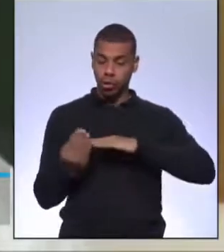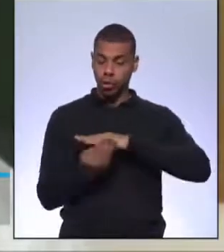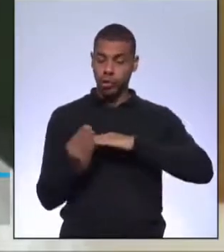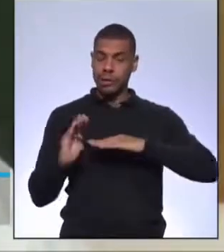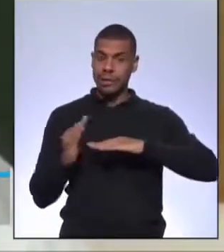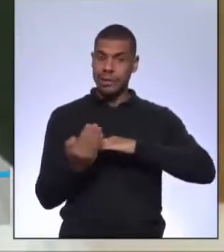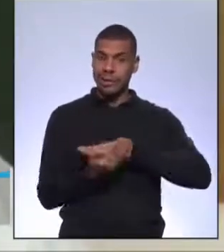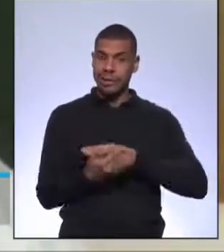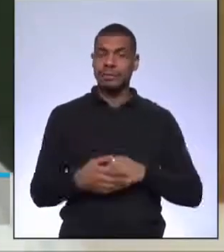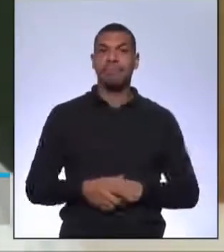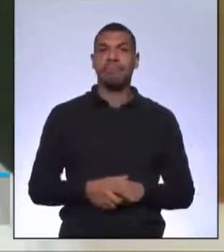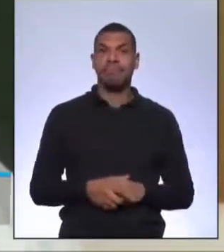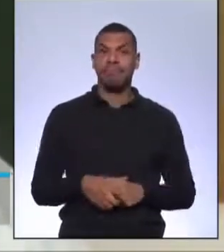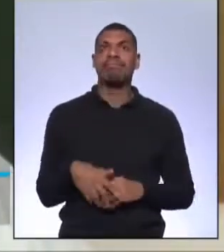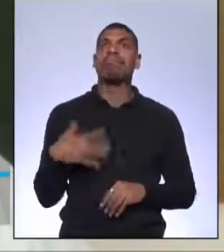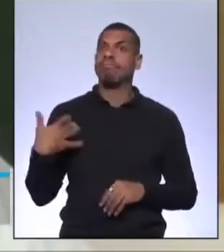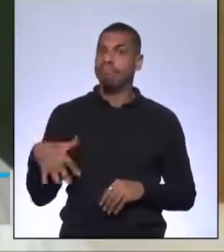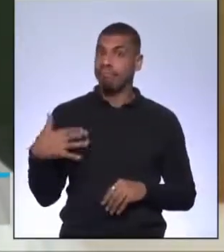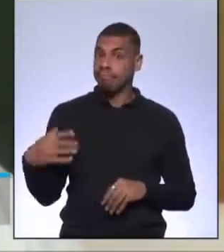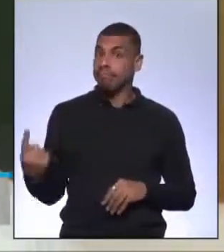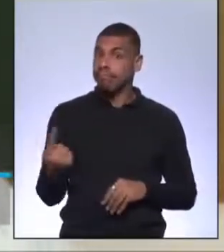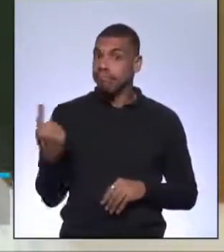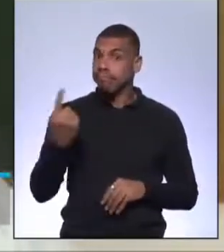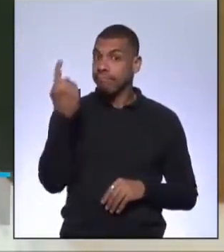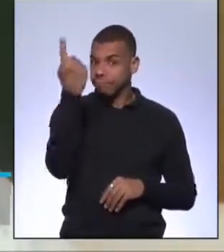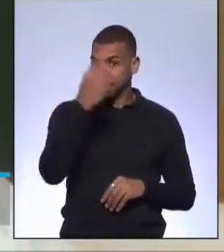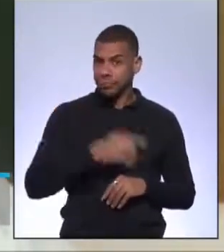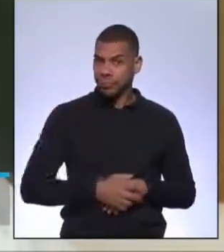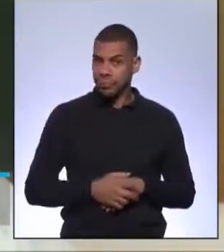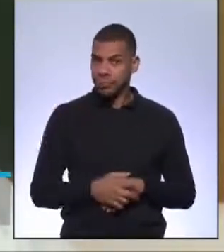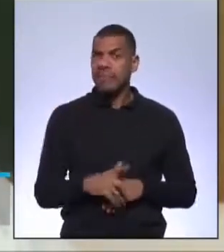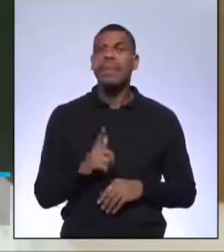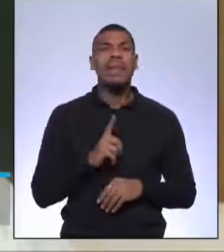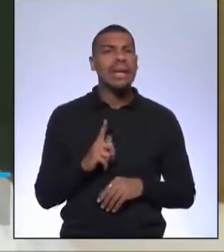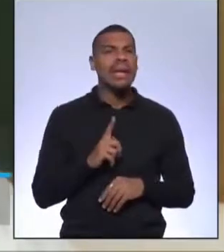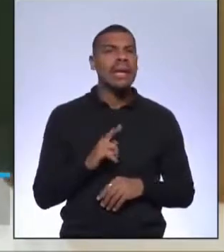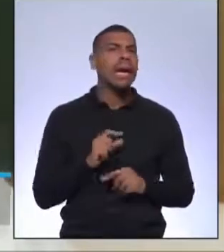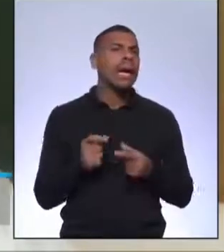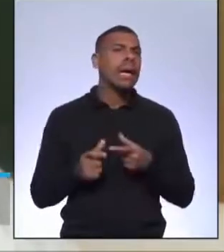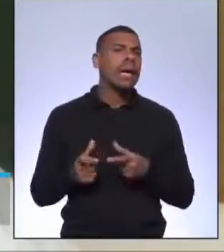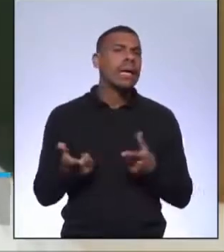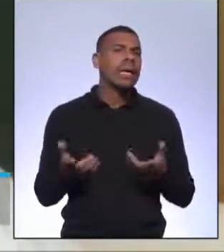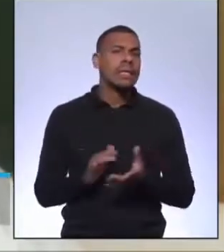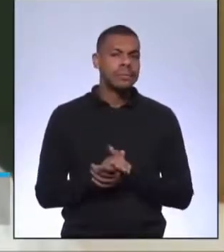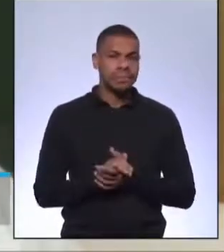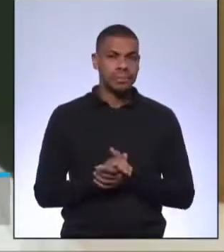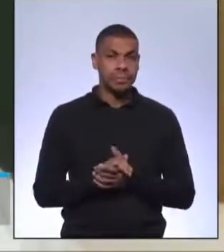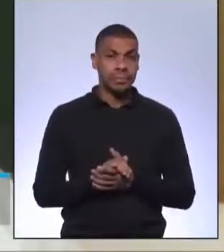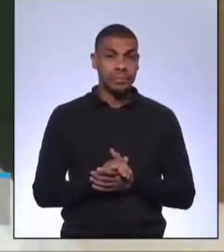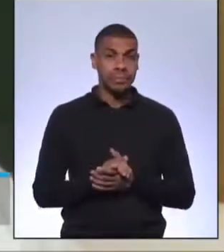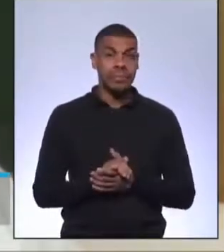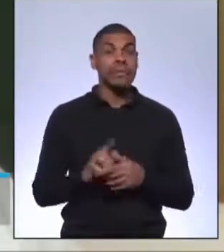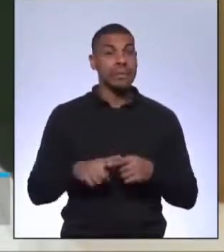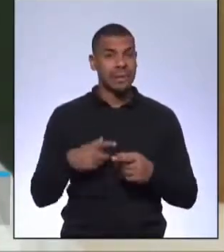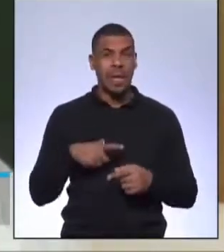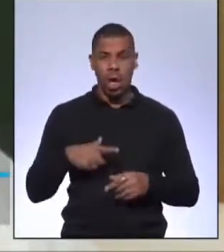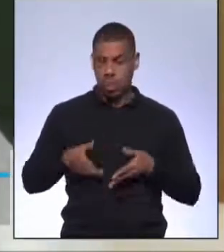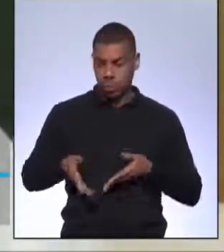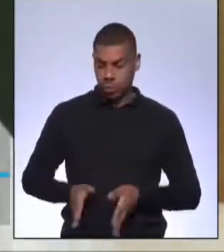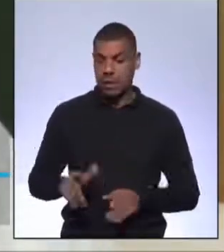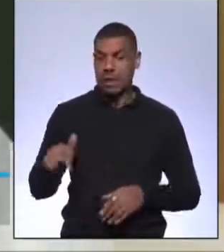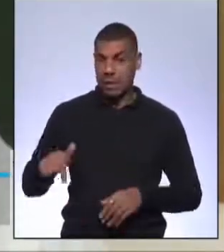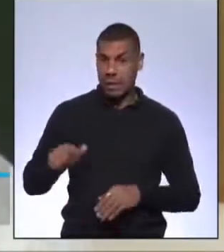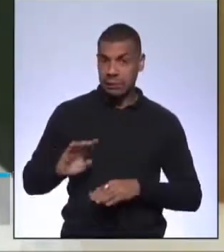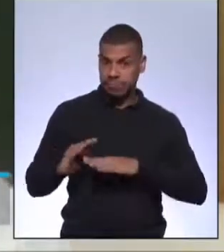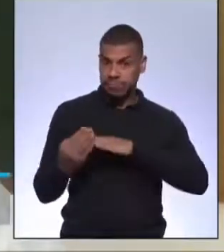Camargo Novo. E é assim, a gente está bem no alto. Eu lembro que tinha araucária, que aqui, infelizmente, desmataram tudo. Mas eu, como nasci aqui, eu